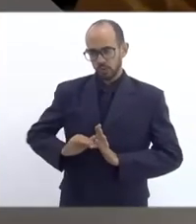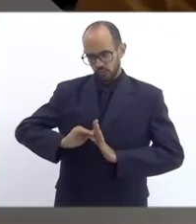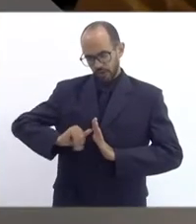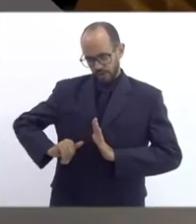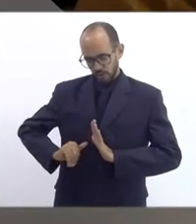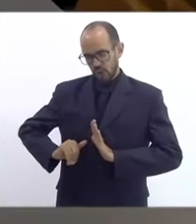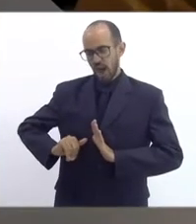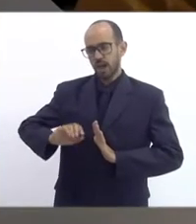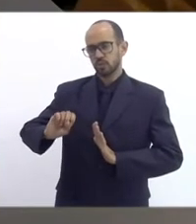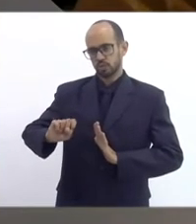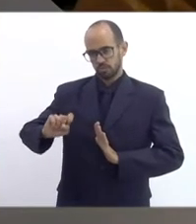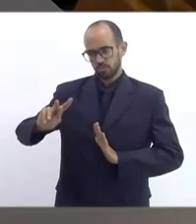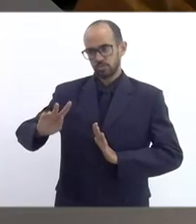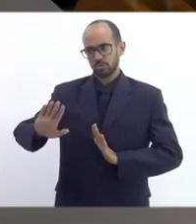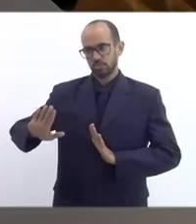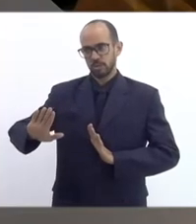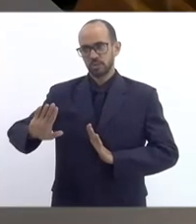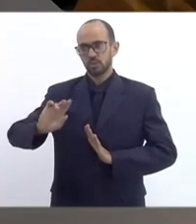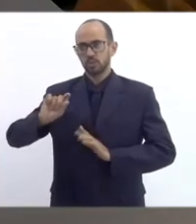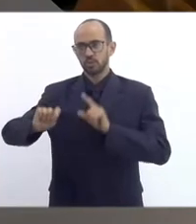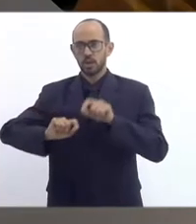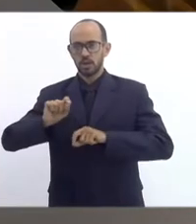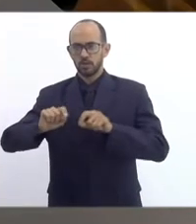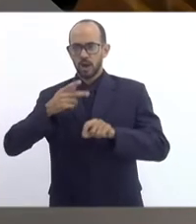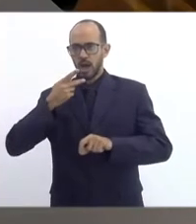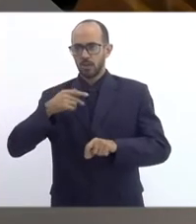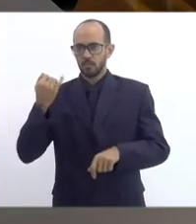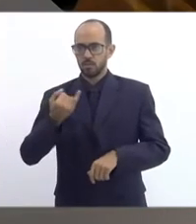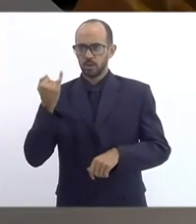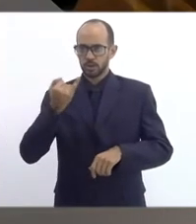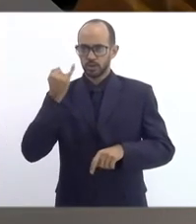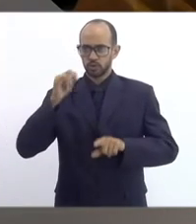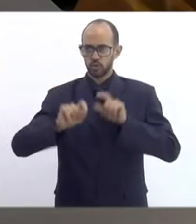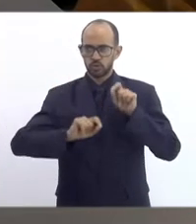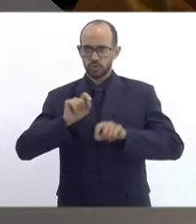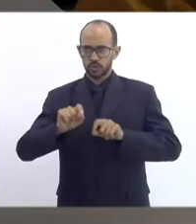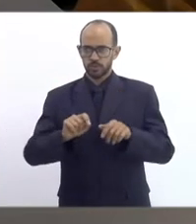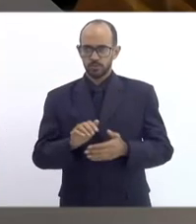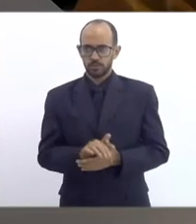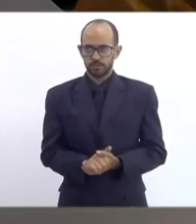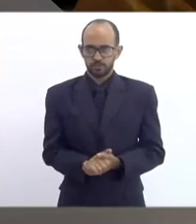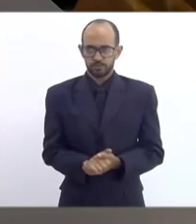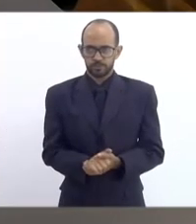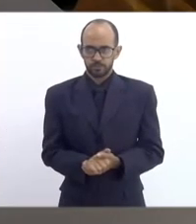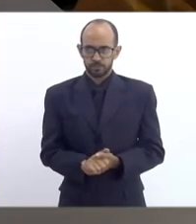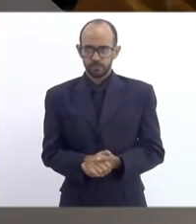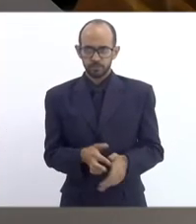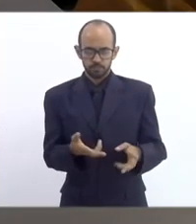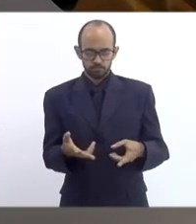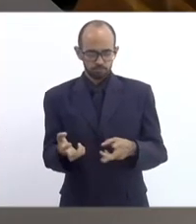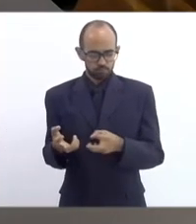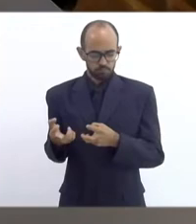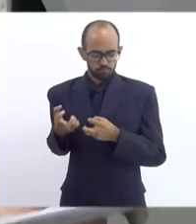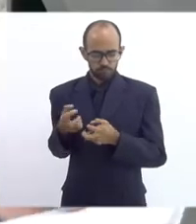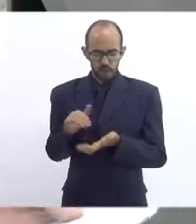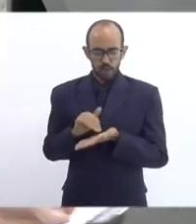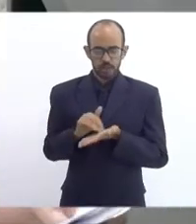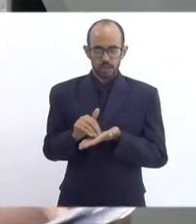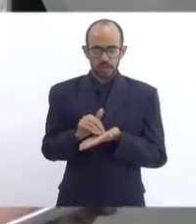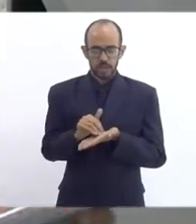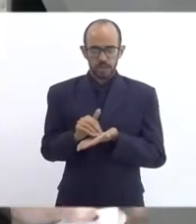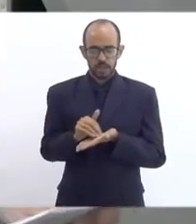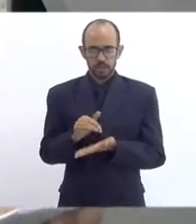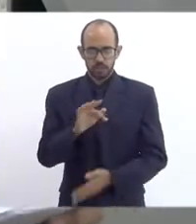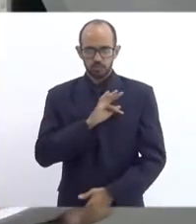pauta, mas dizer que é importante que sejam ouvidas as secretarias da Polícia Civil e da Polícia